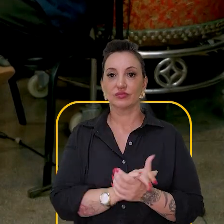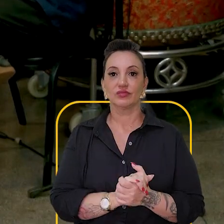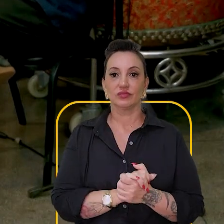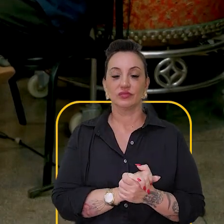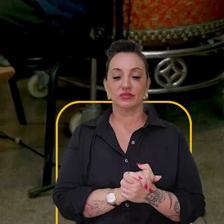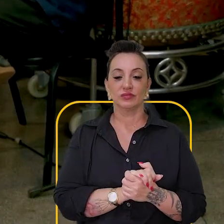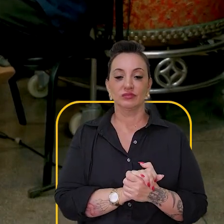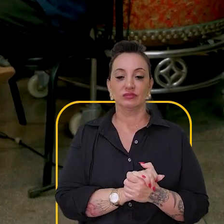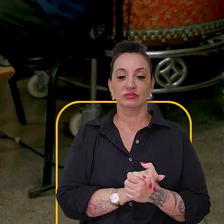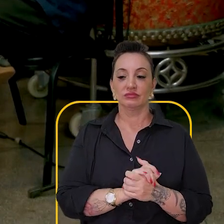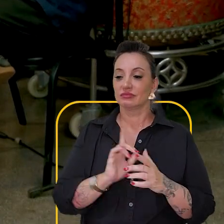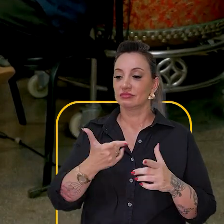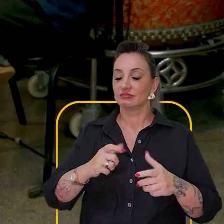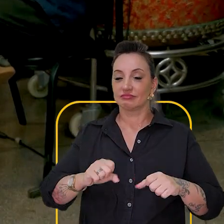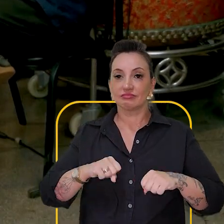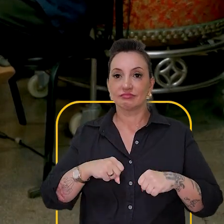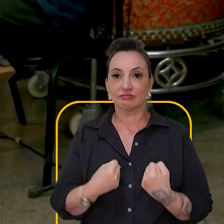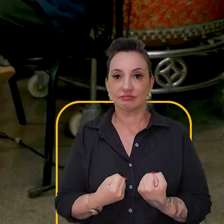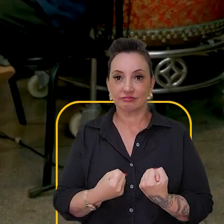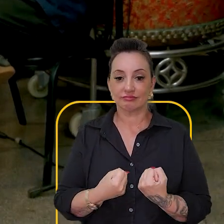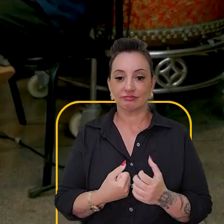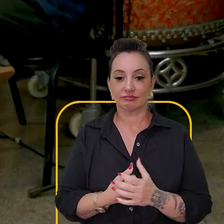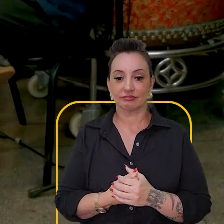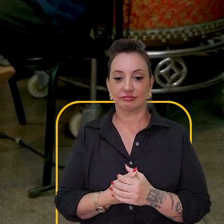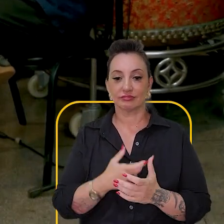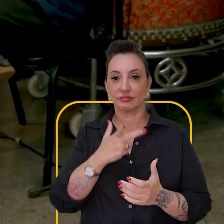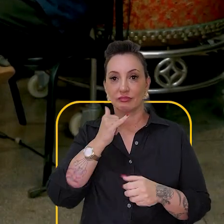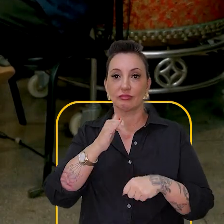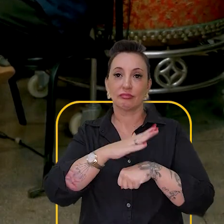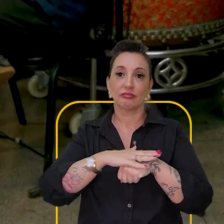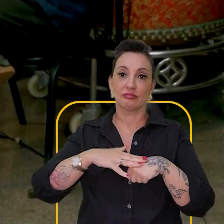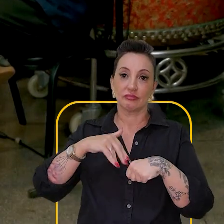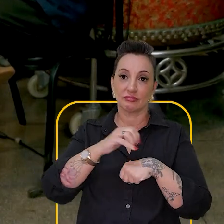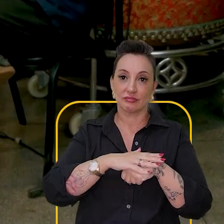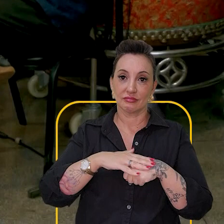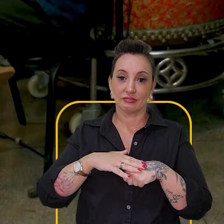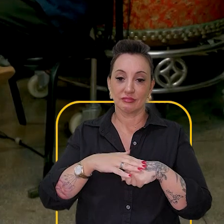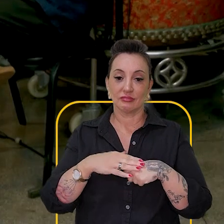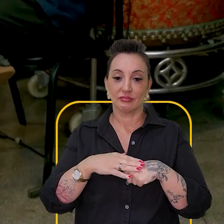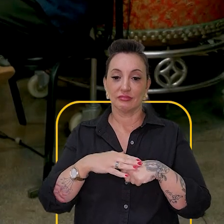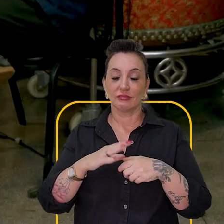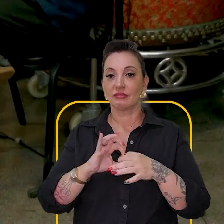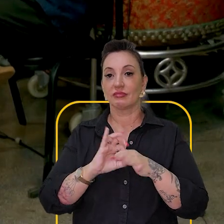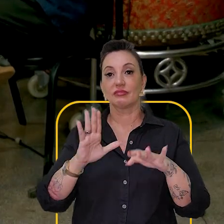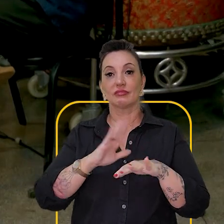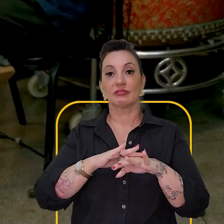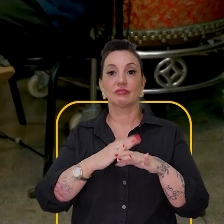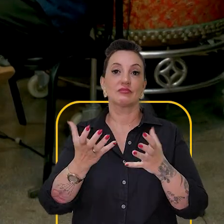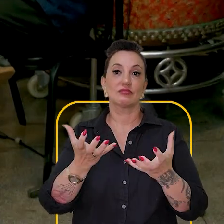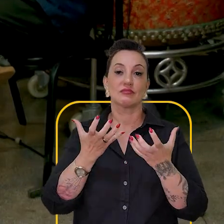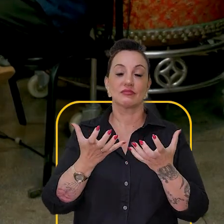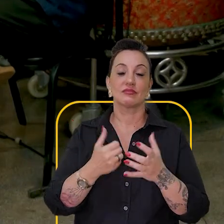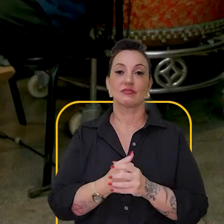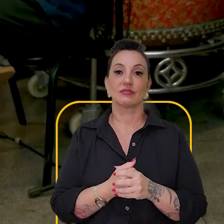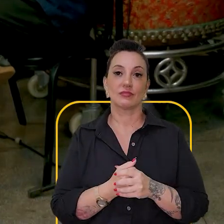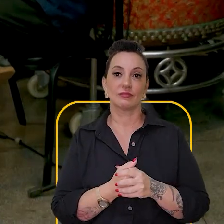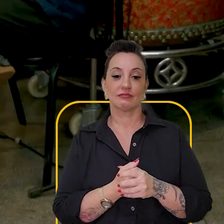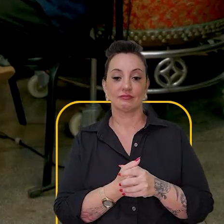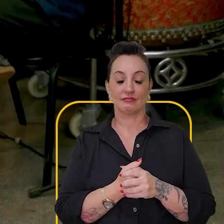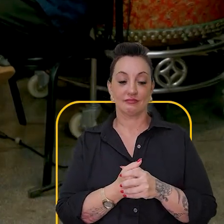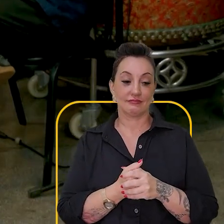eh não tem esforço o pai mimou demais deixa fazer tudo que quer